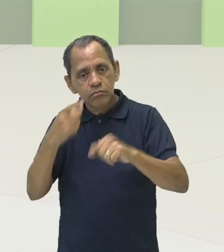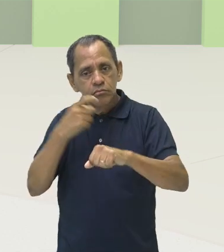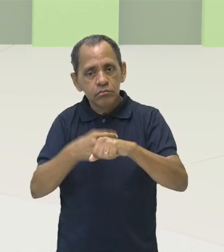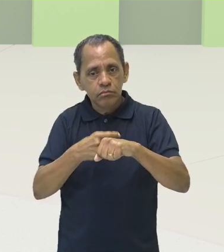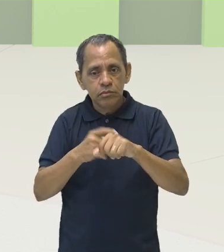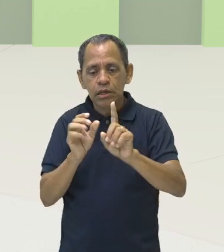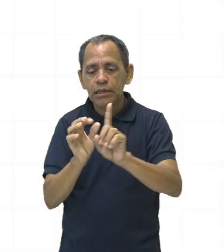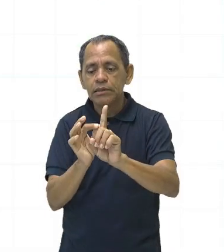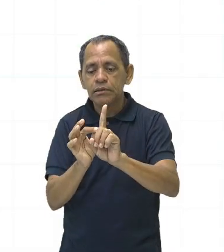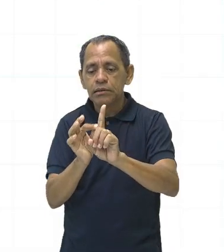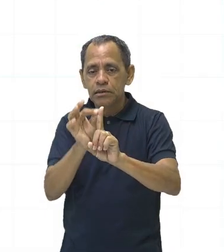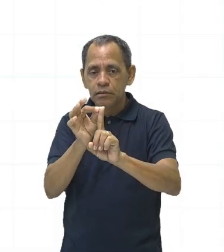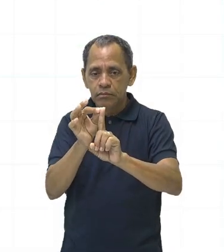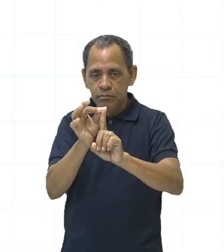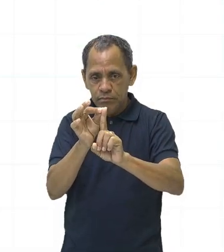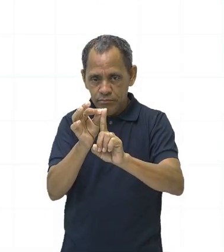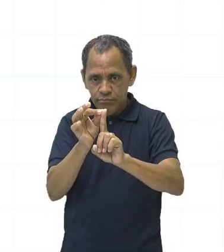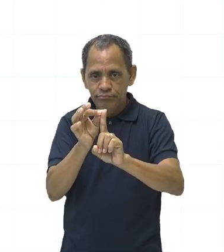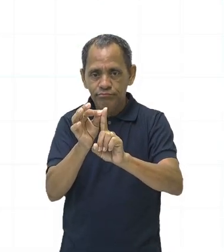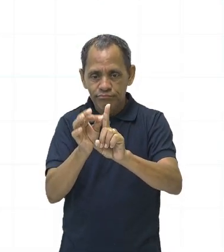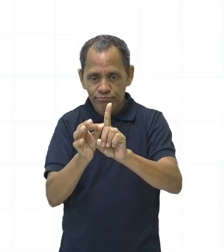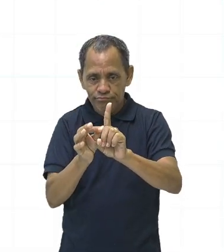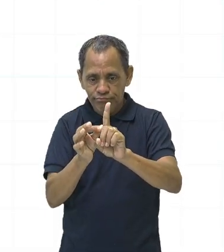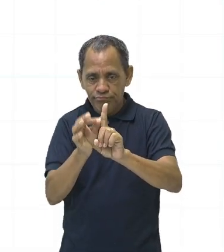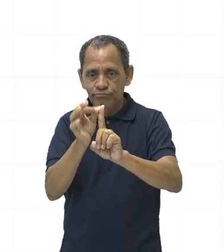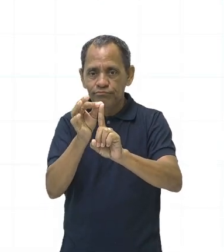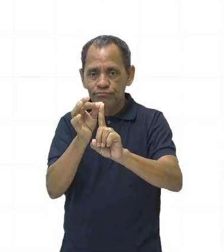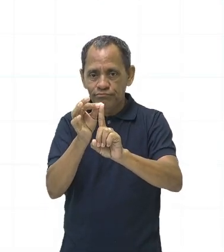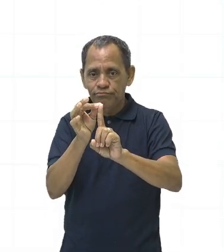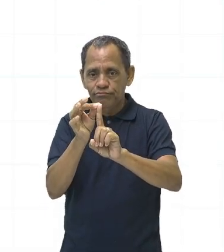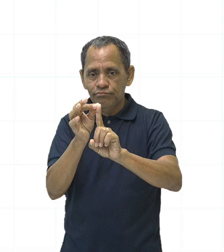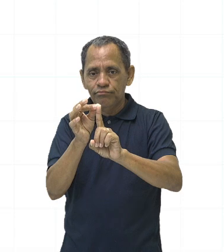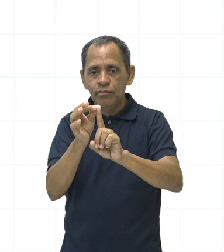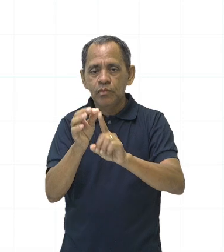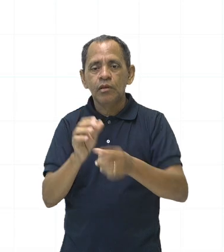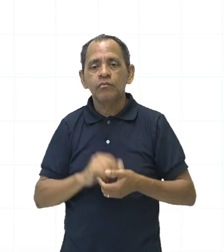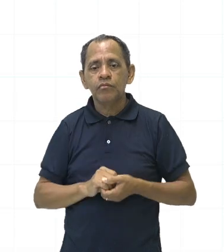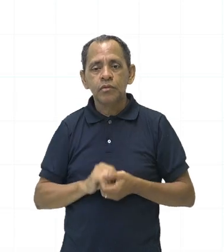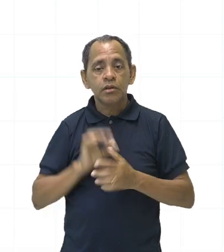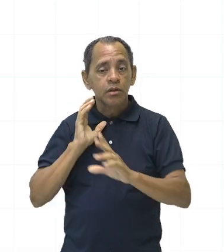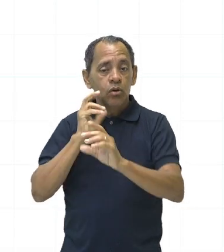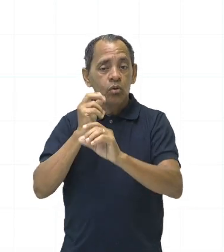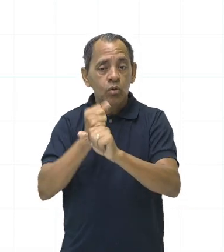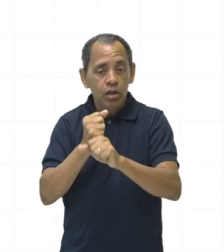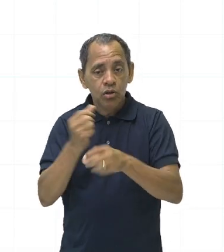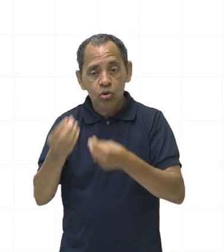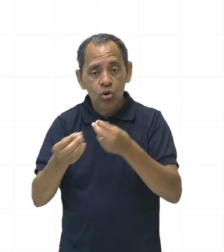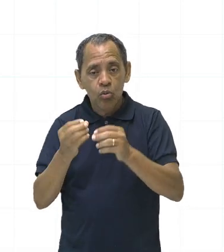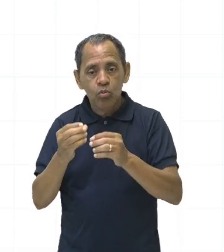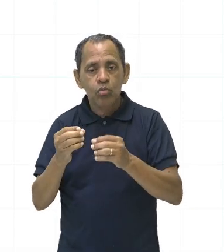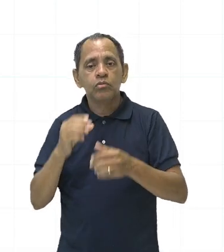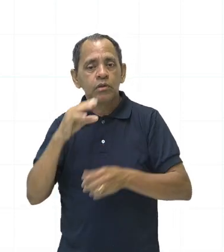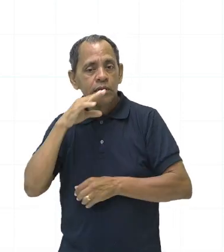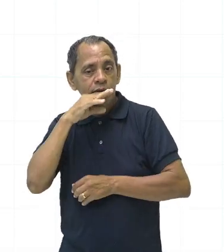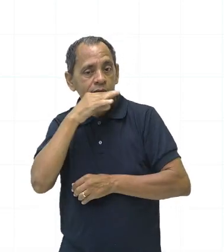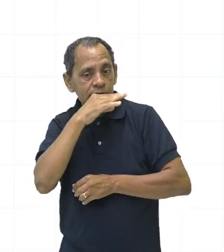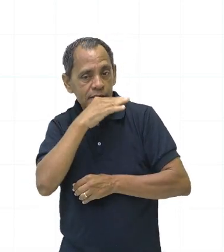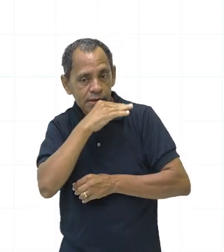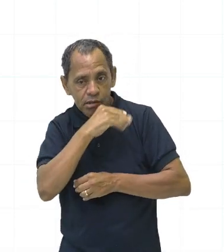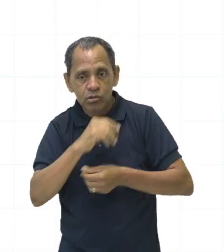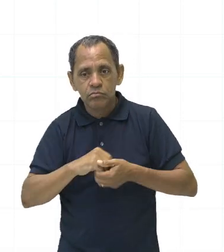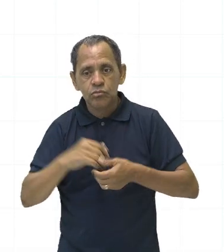temperatura. A temperatura medida da intensidade de calor é um parâmetro importante